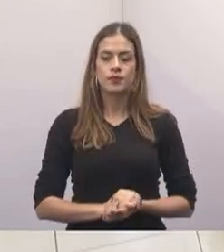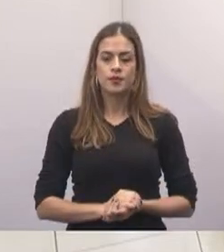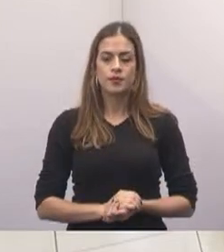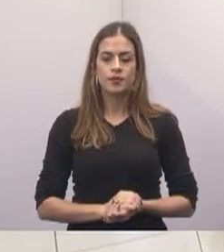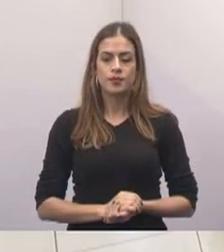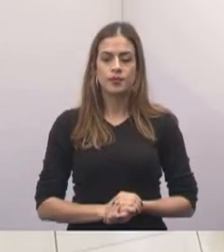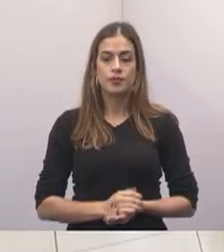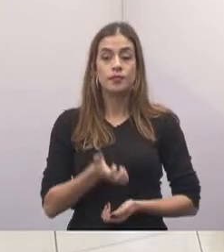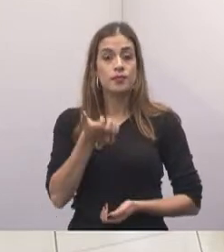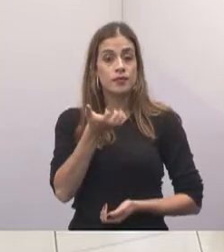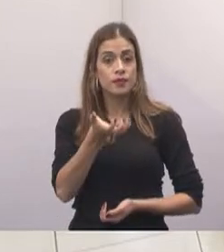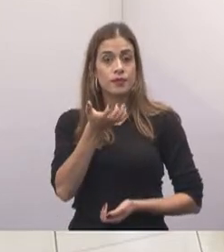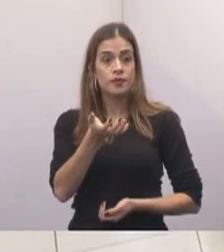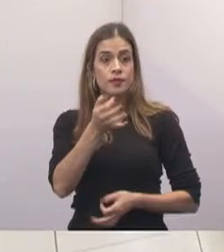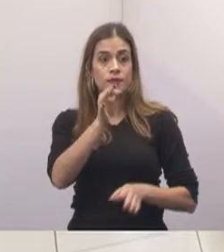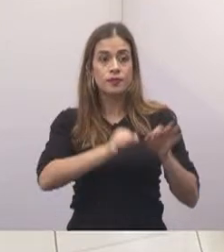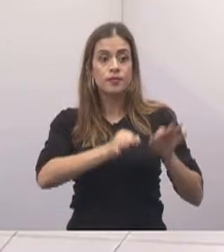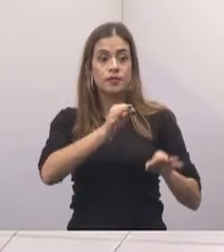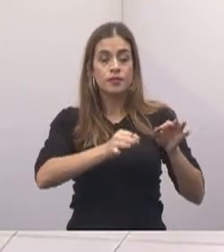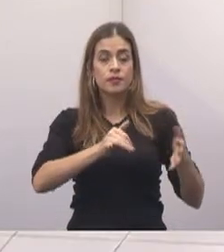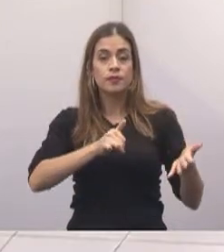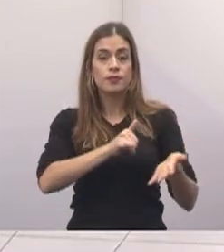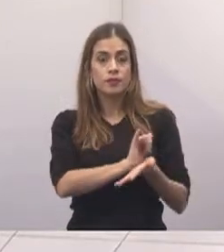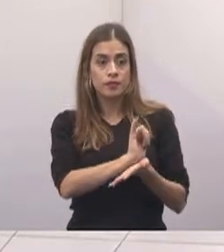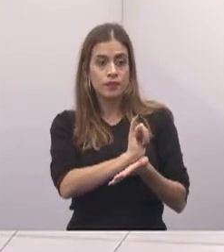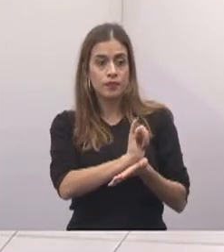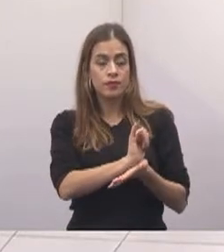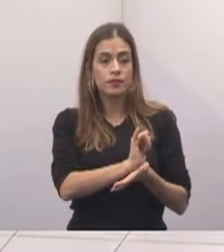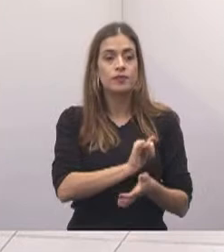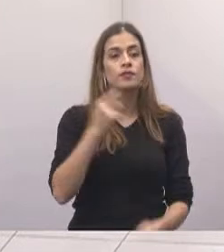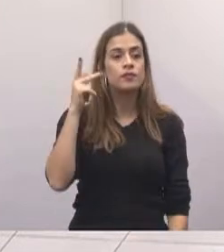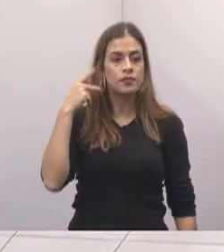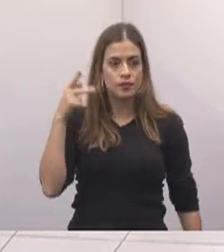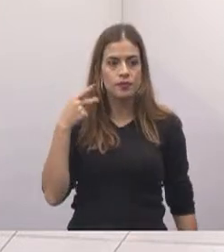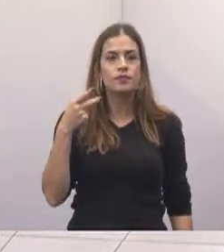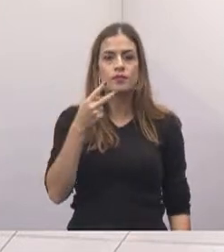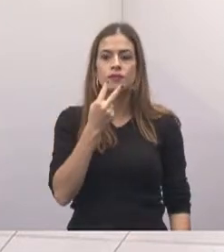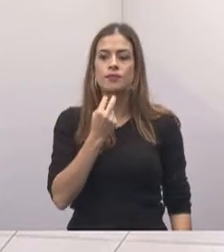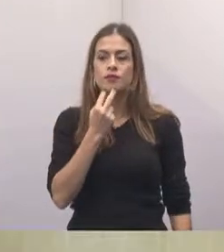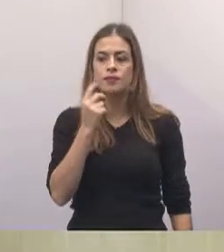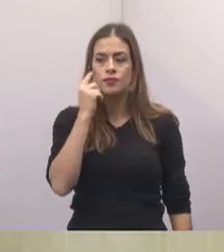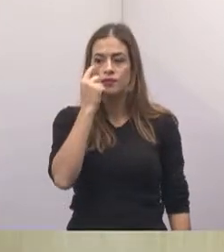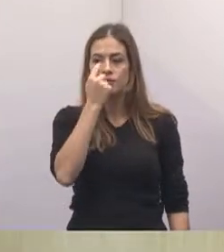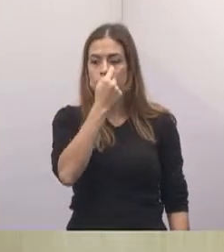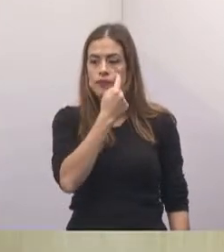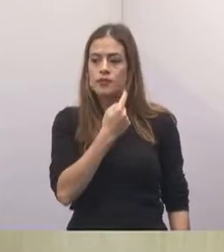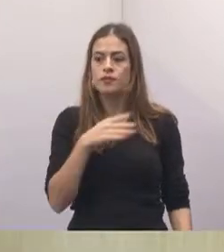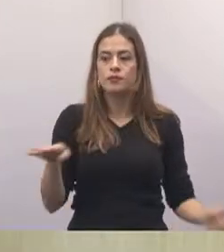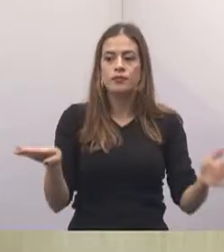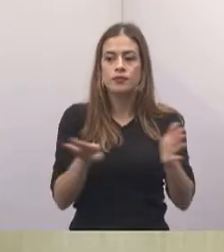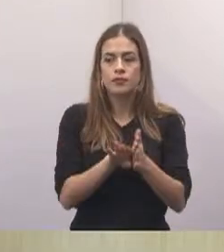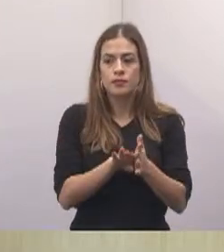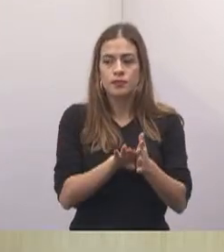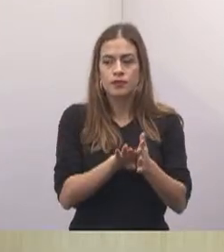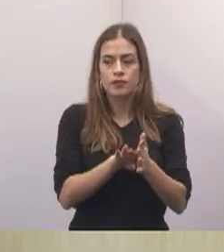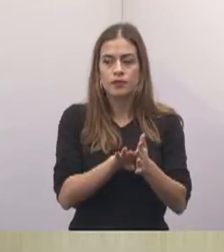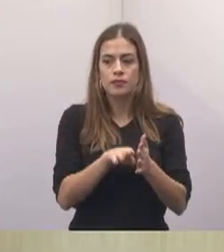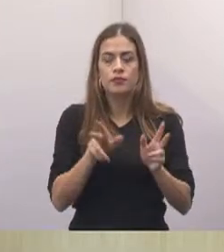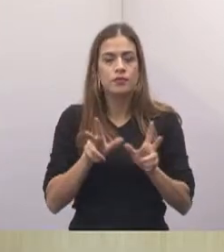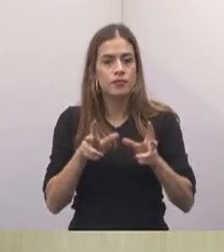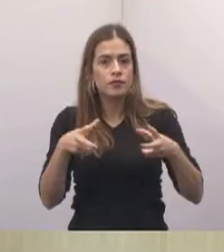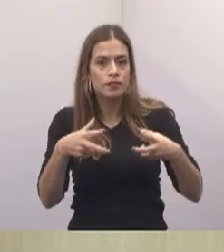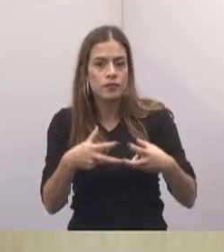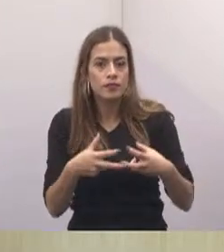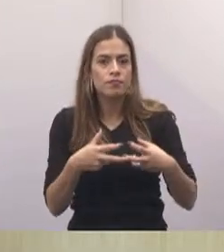Quero justificar a ausência do vereador Valmir do Parque Meia Lua. Hoje pela manhã, chegando aqui na Câmara Municipal, o vereador Valmir passou